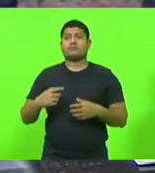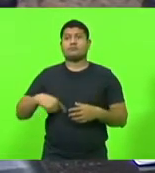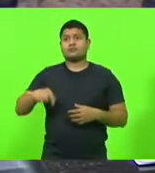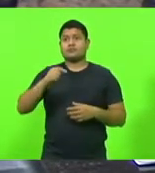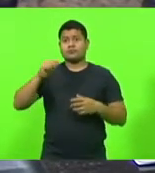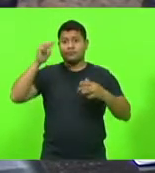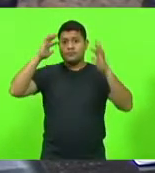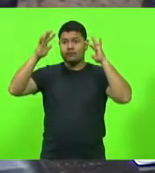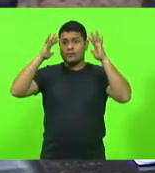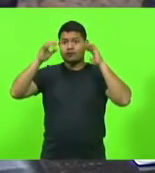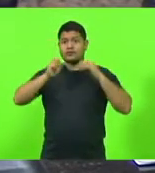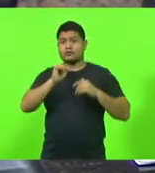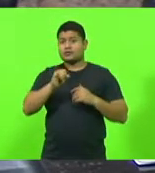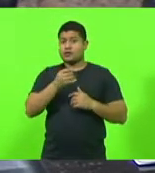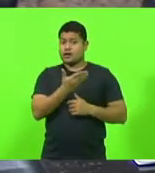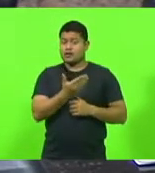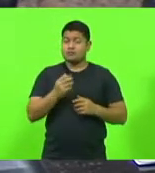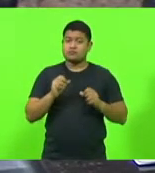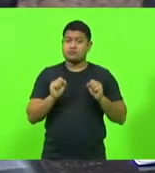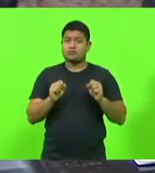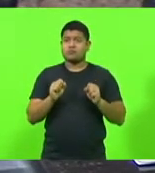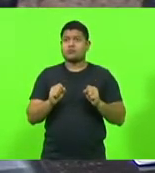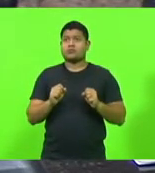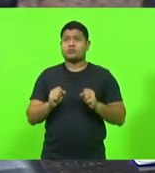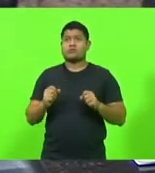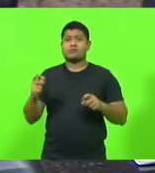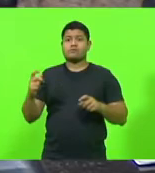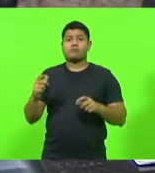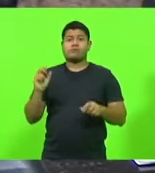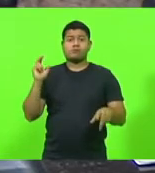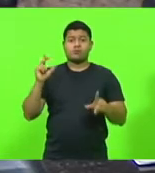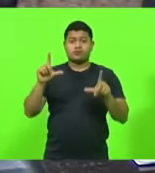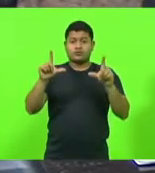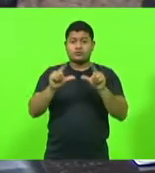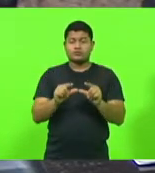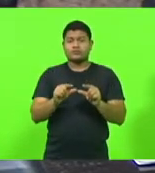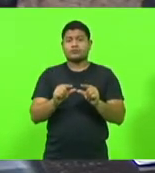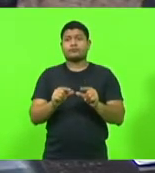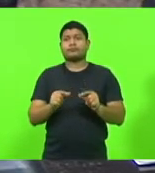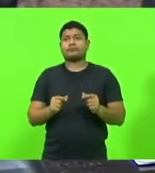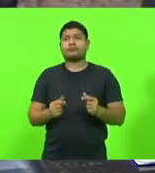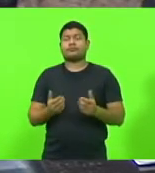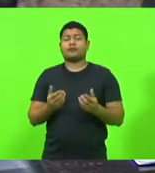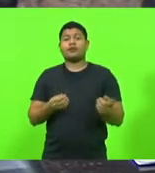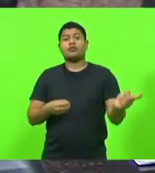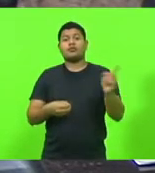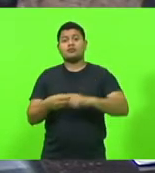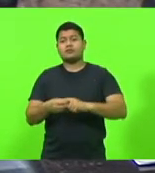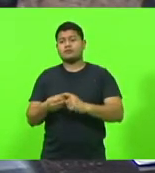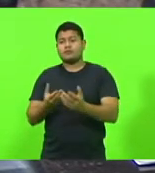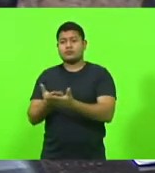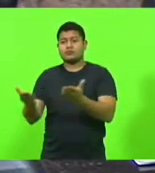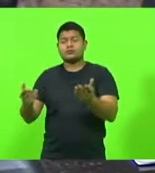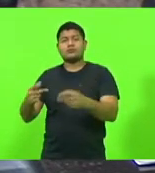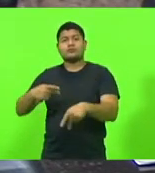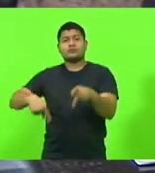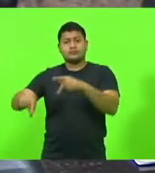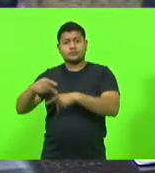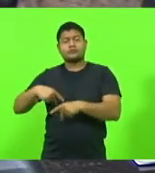se ele, então, não pode estar cortando e deixando um pouco desse dinheiro no bolso do pagador de impostos.